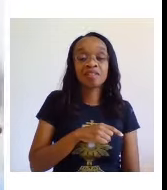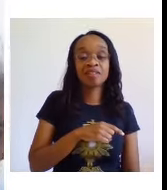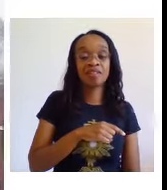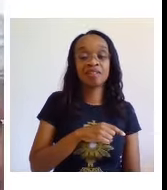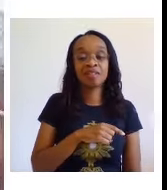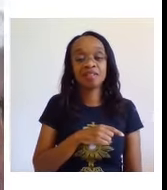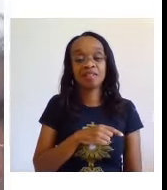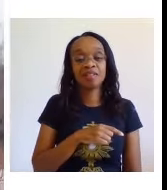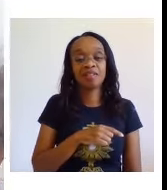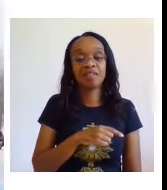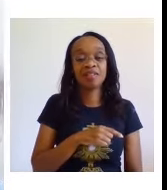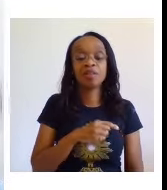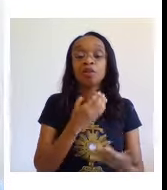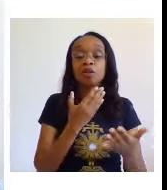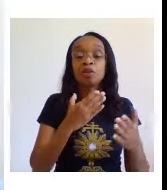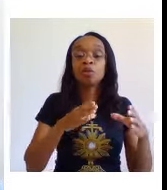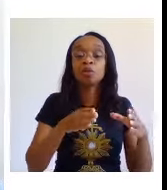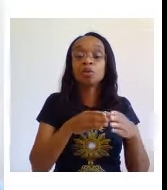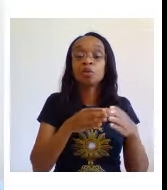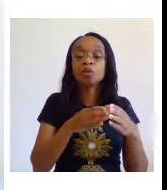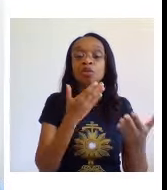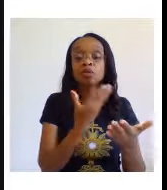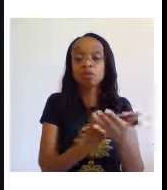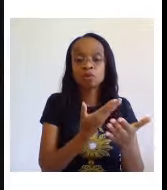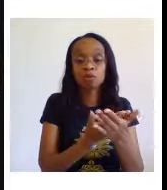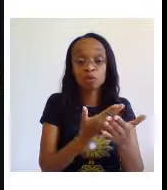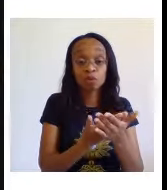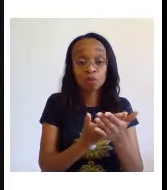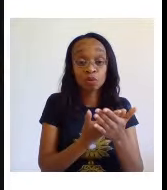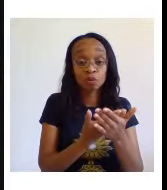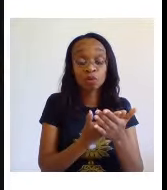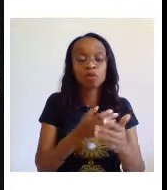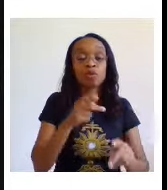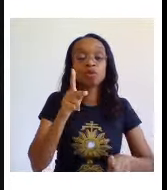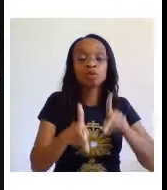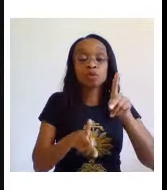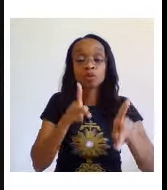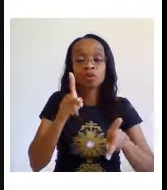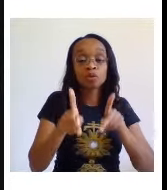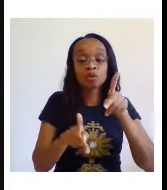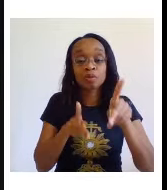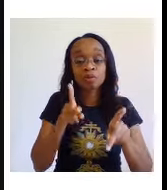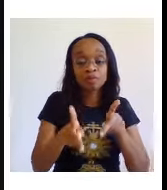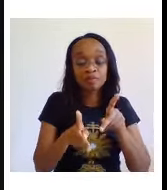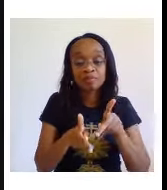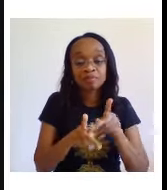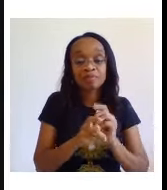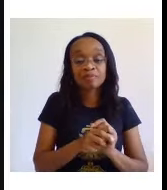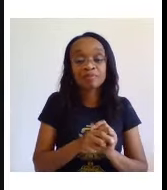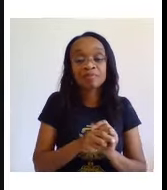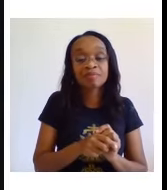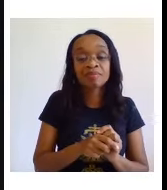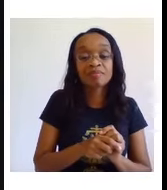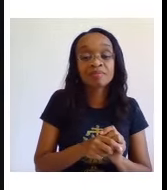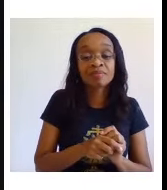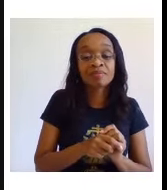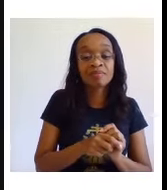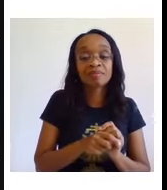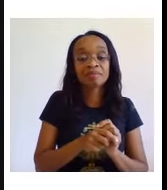do Centro de Estudos da Cultura Popular, que é uma organização de sociedade civil sem fins lucrativos,